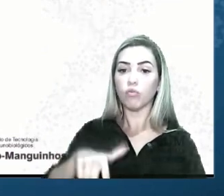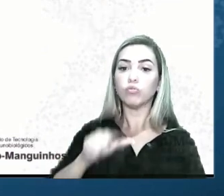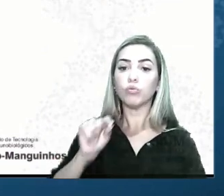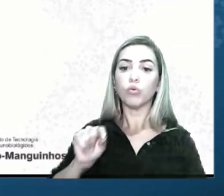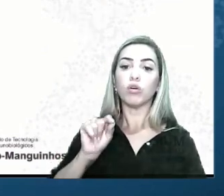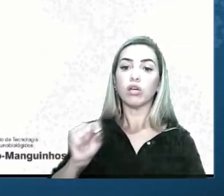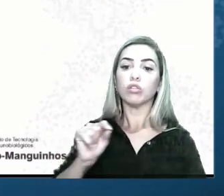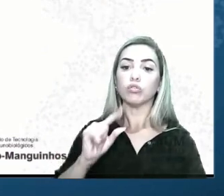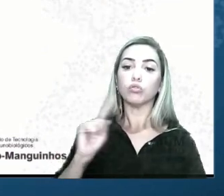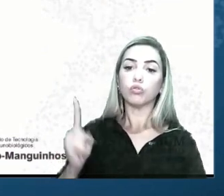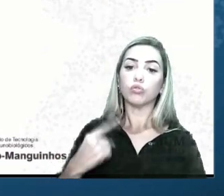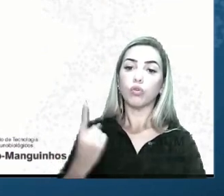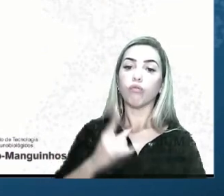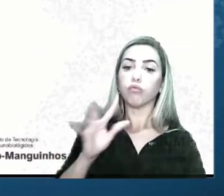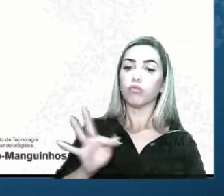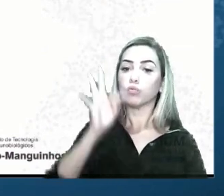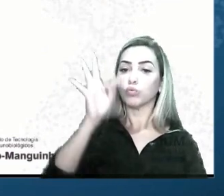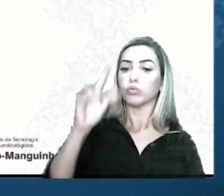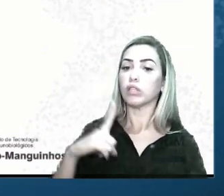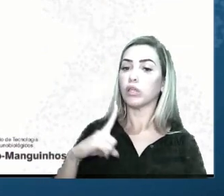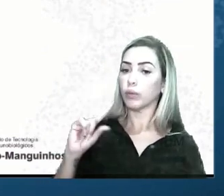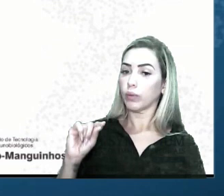nós teremos no futuro?